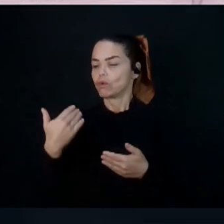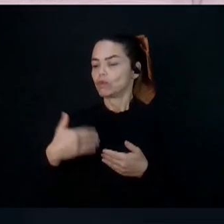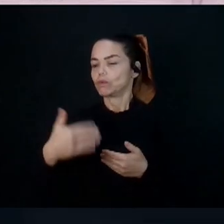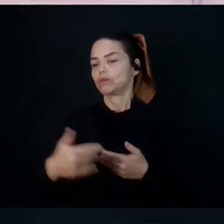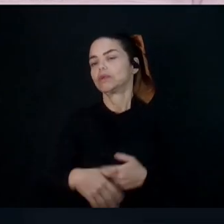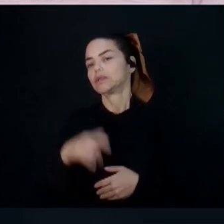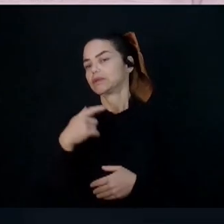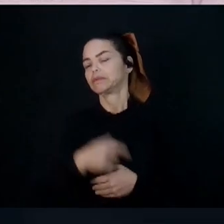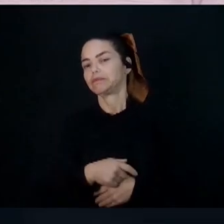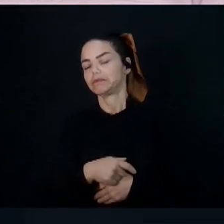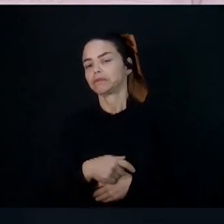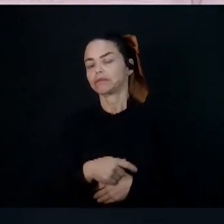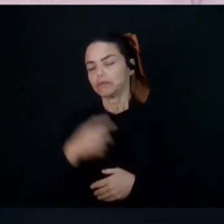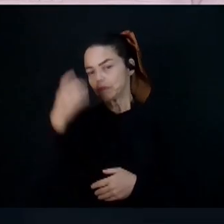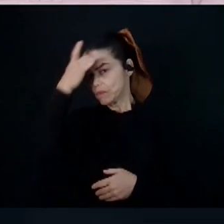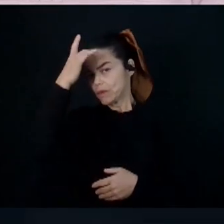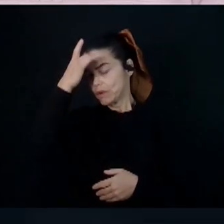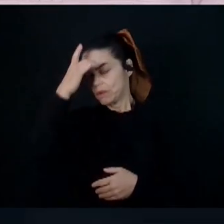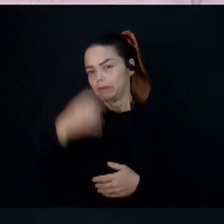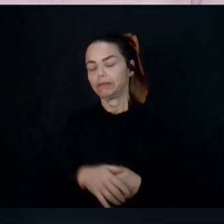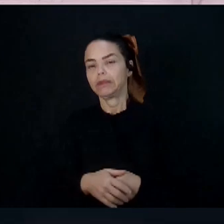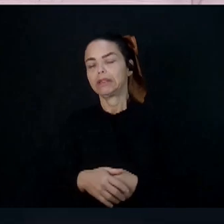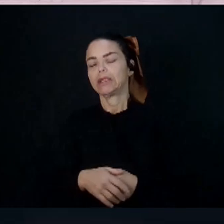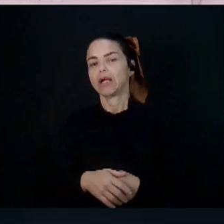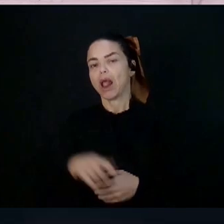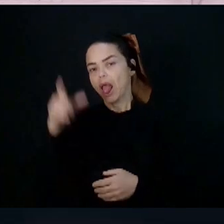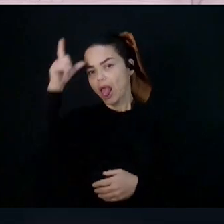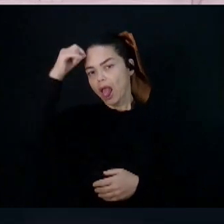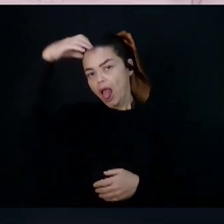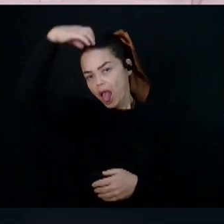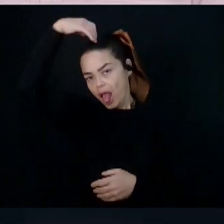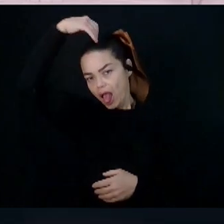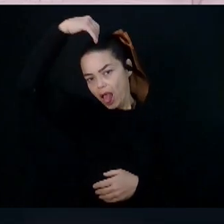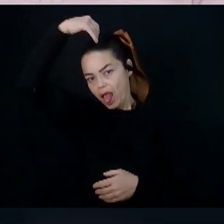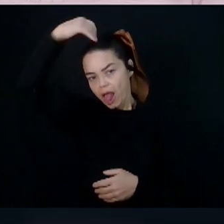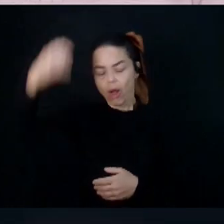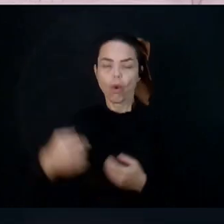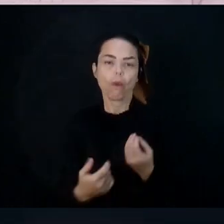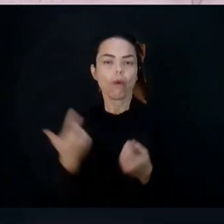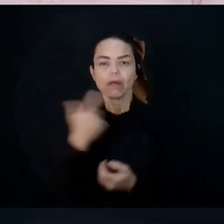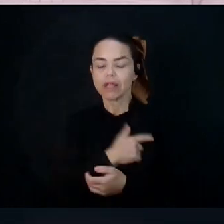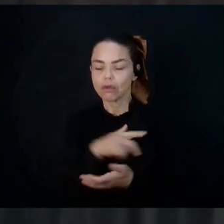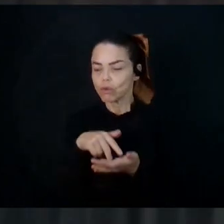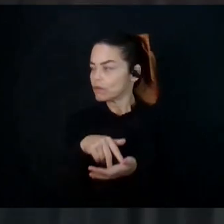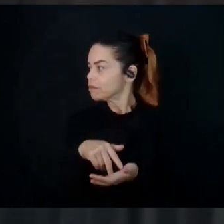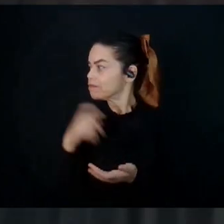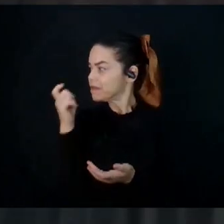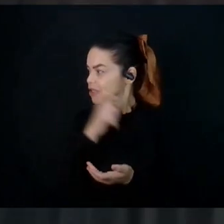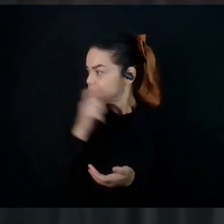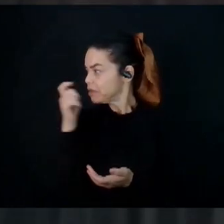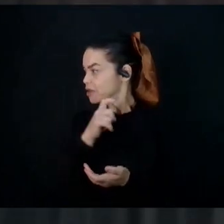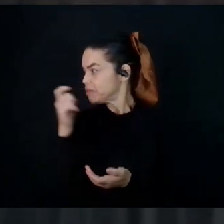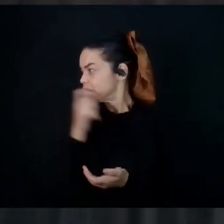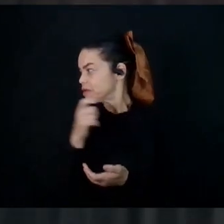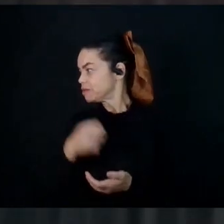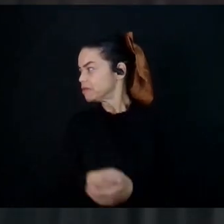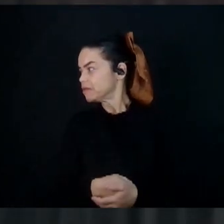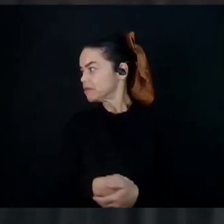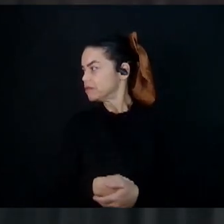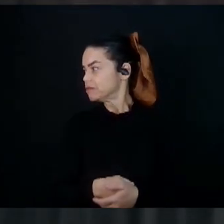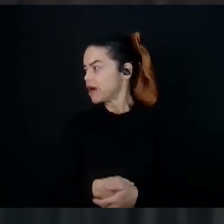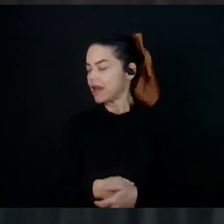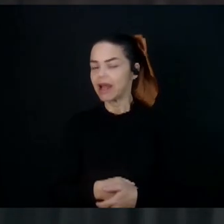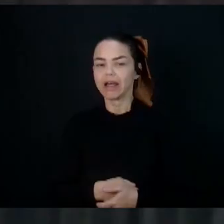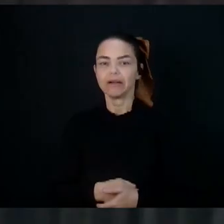diminuir a culpa, Sinara? Vamos lá, existe, não oferecendo um diagnóstico,